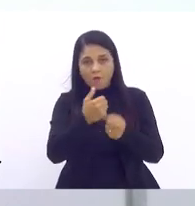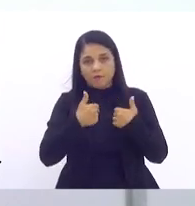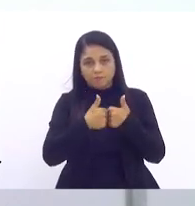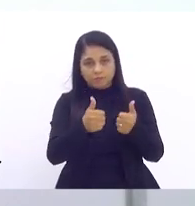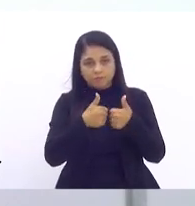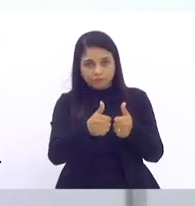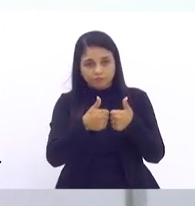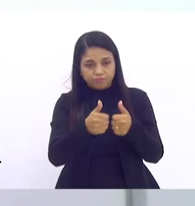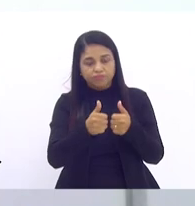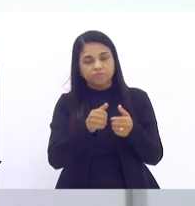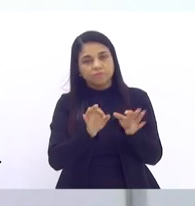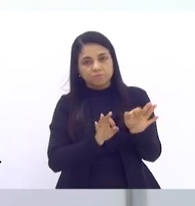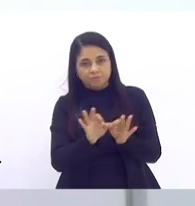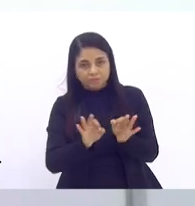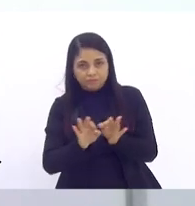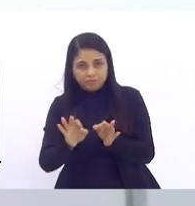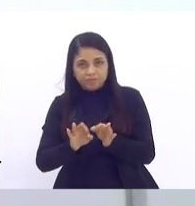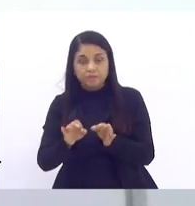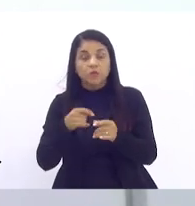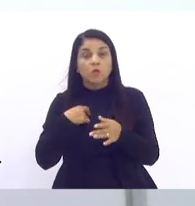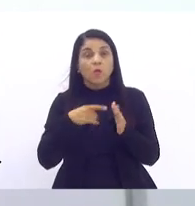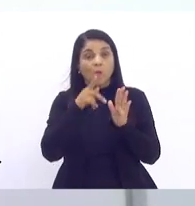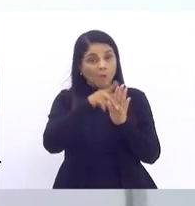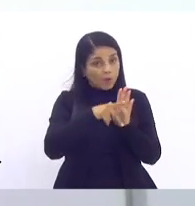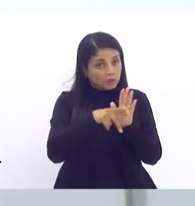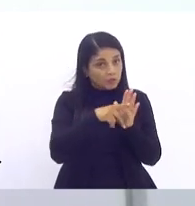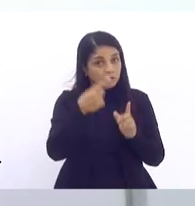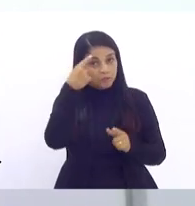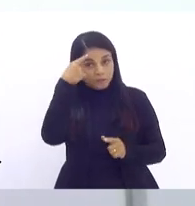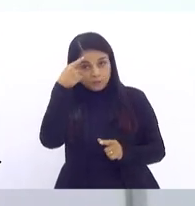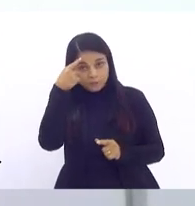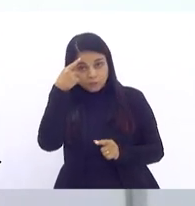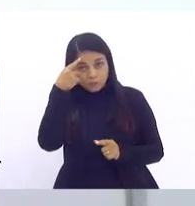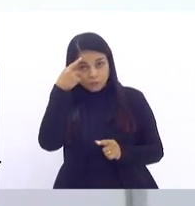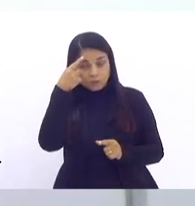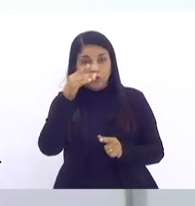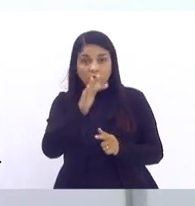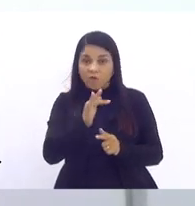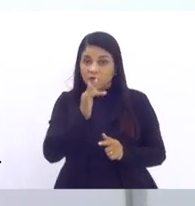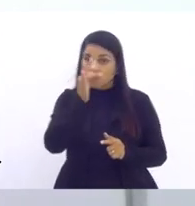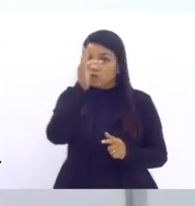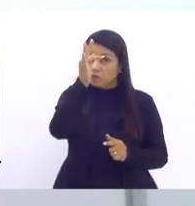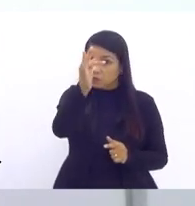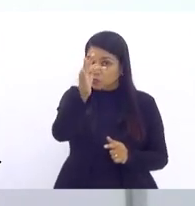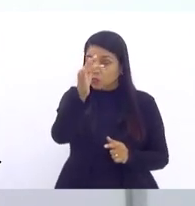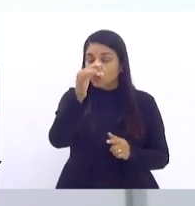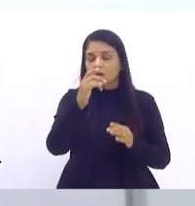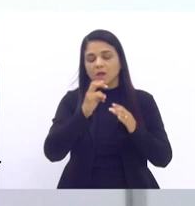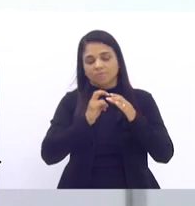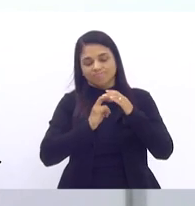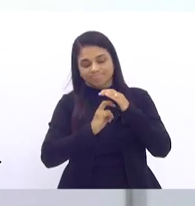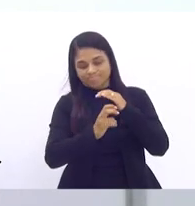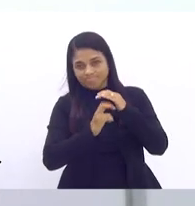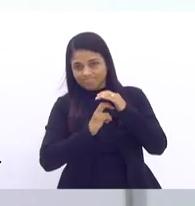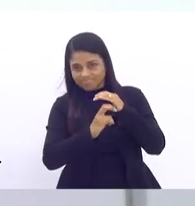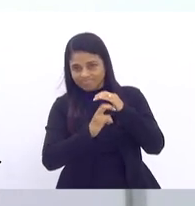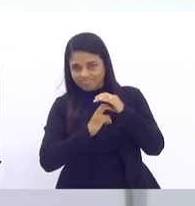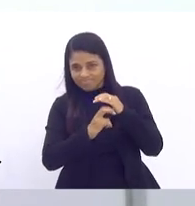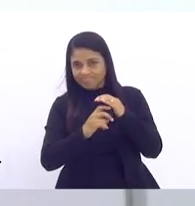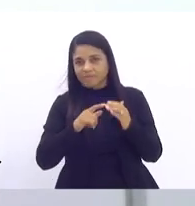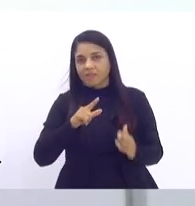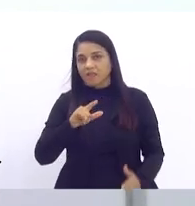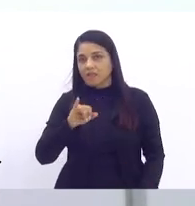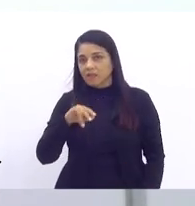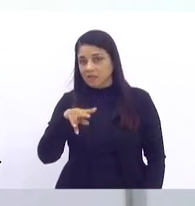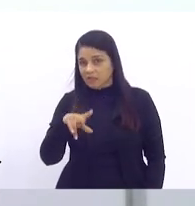Gonçalo e que todo esse projeto foi pensado para uma possível Futura linha 3 do metrô então o governador